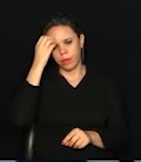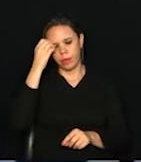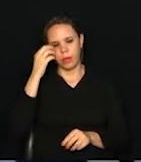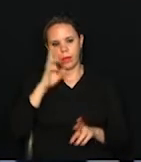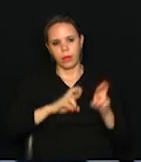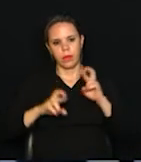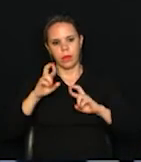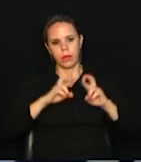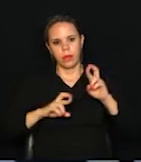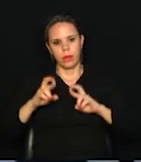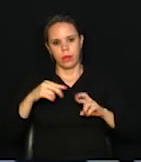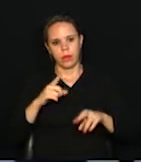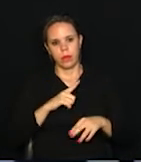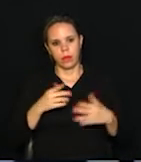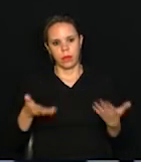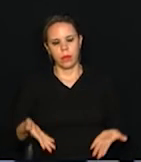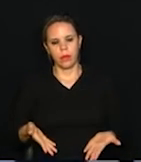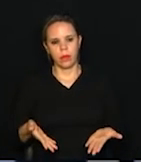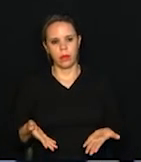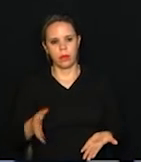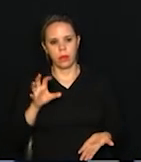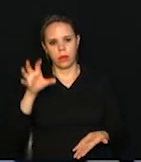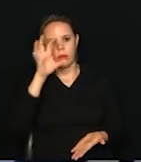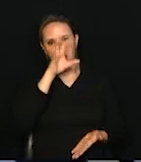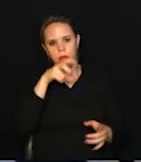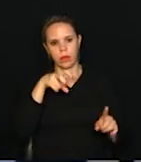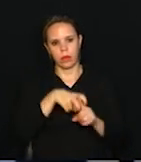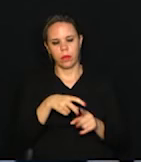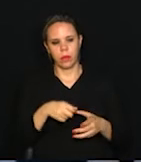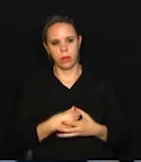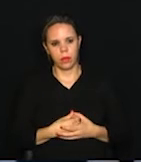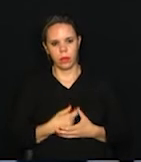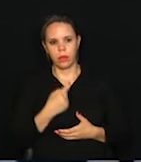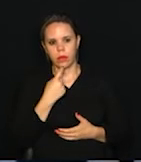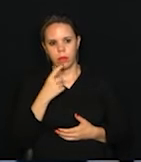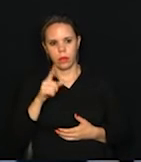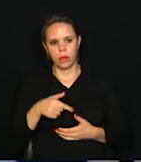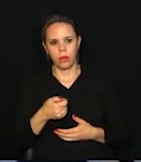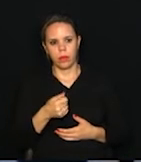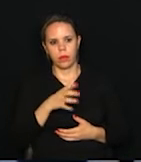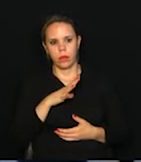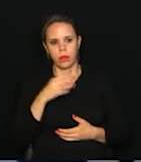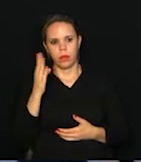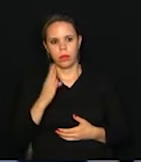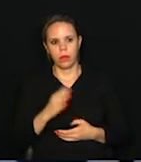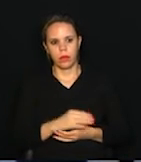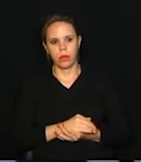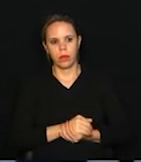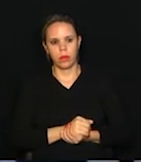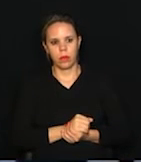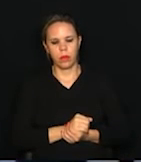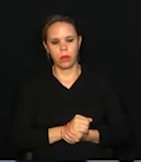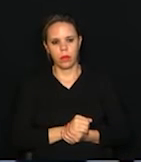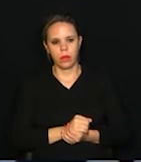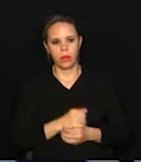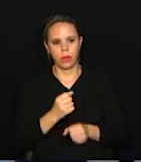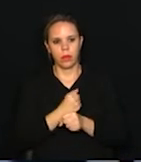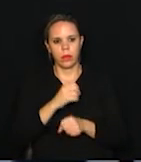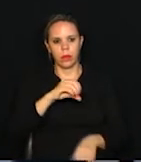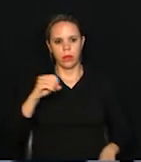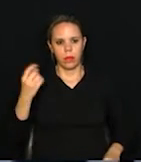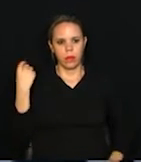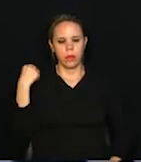análise do que nós temos aqui do mapa da acidentalidade. Campinas é uma das poucas cidades do Brasil que, pelo menos desde os anos